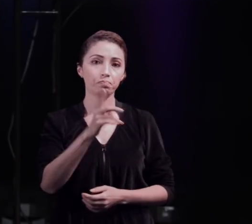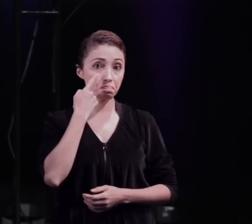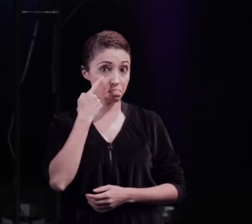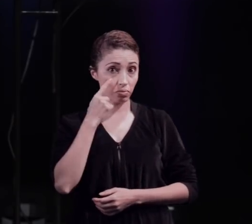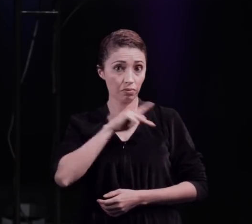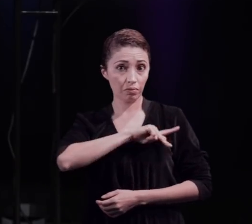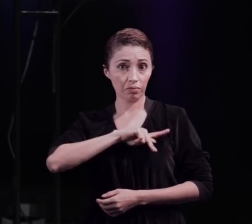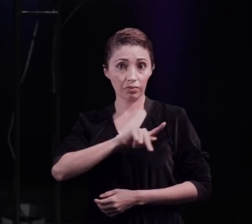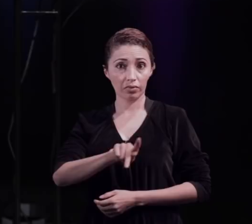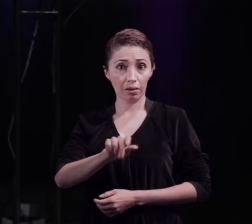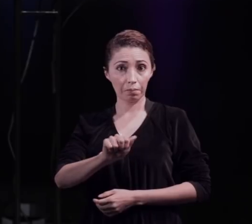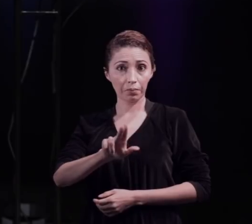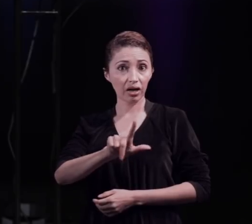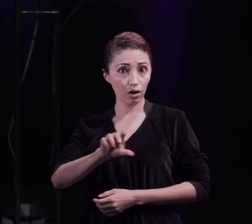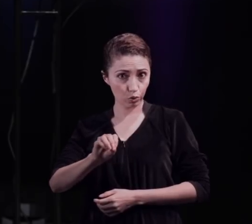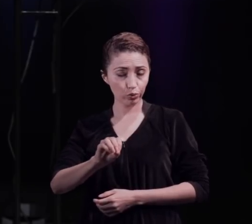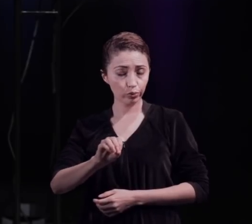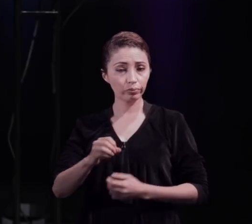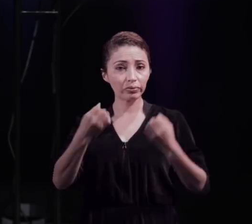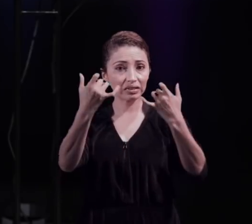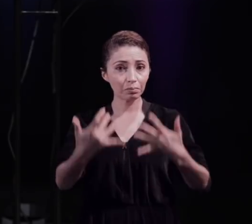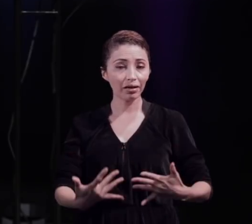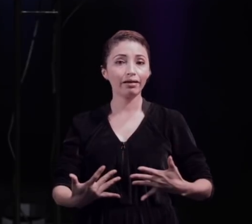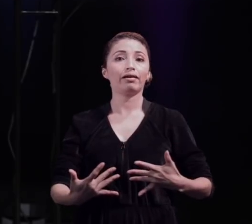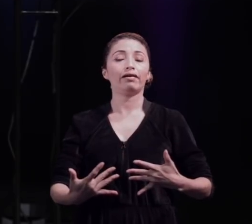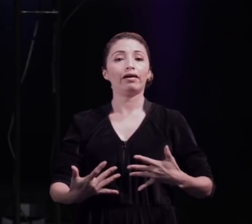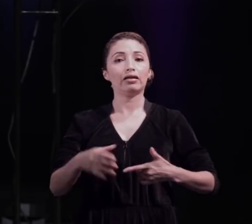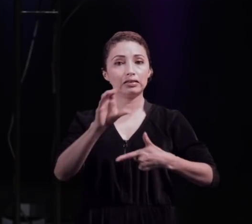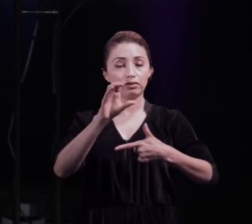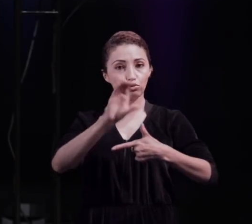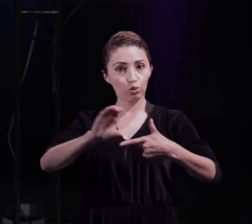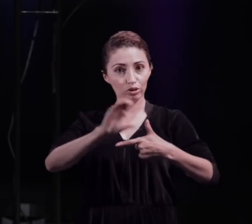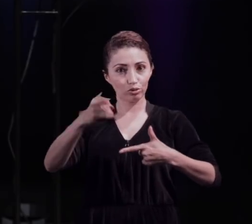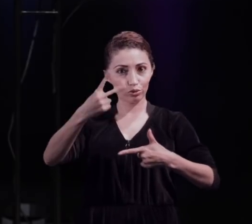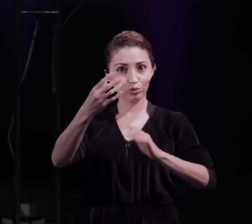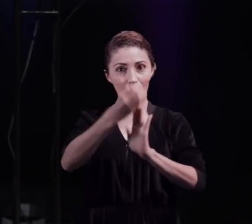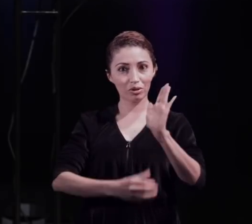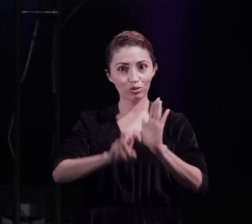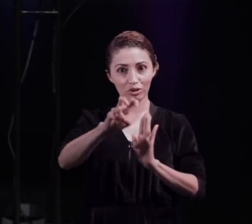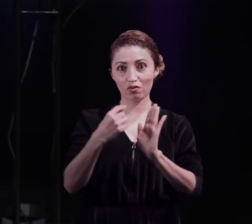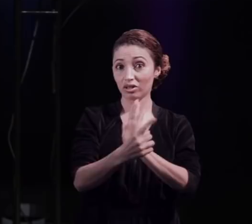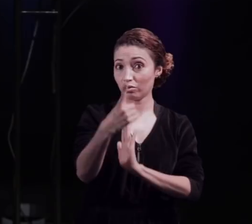Paulo deixa isso muito claro em 2 Coríntios, lá no capítulo